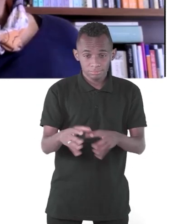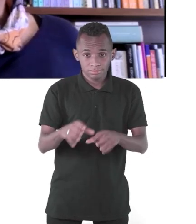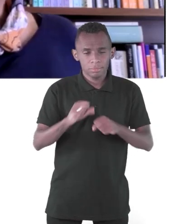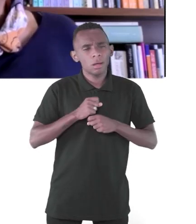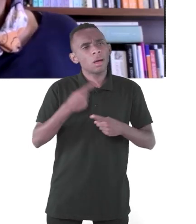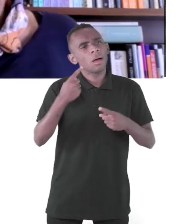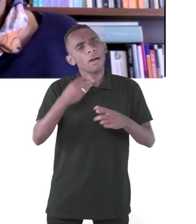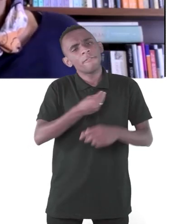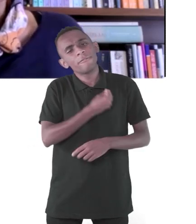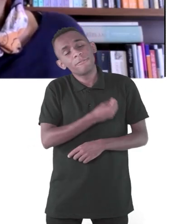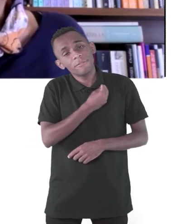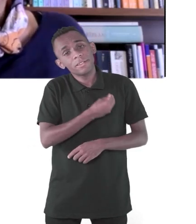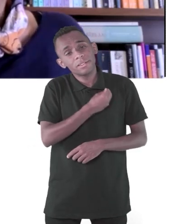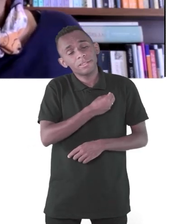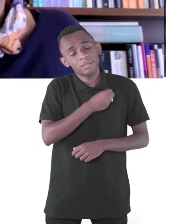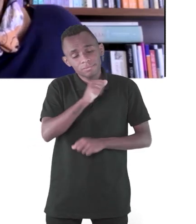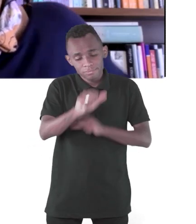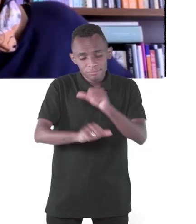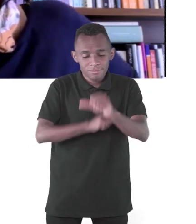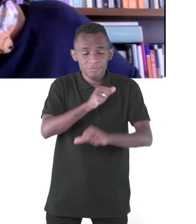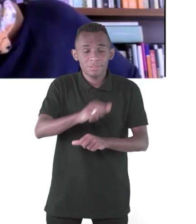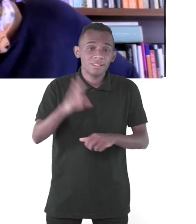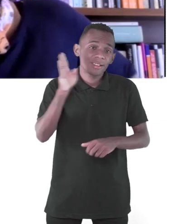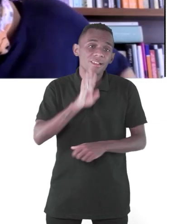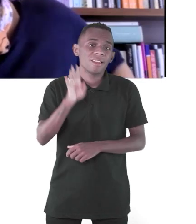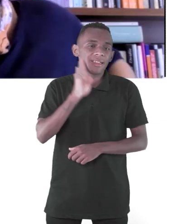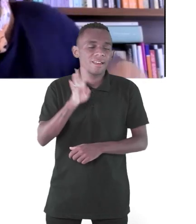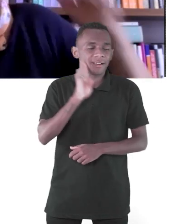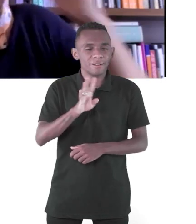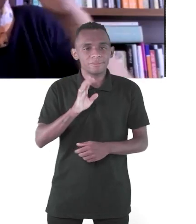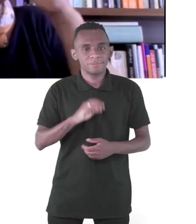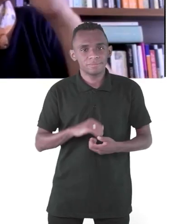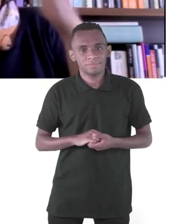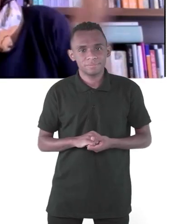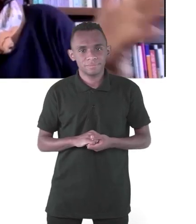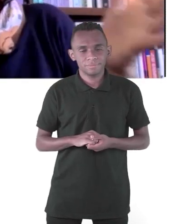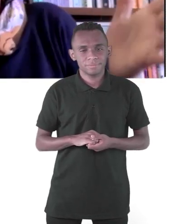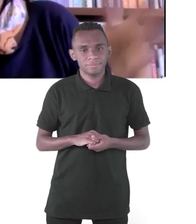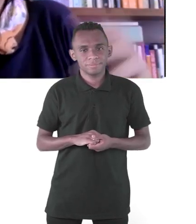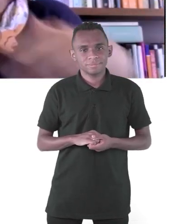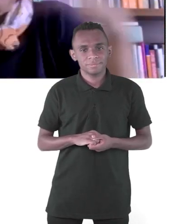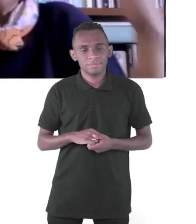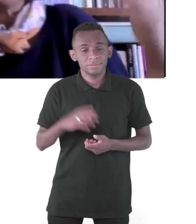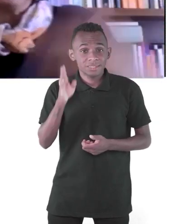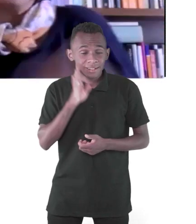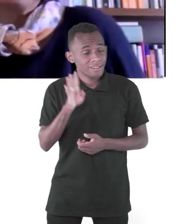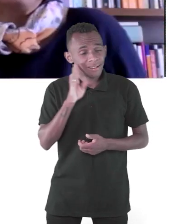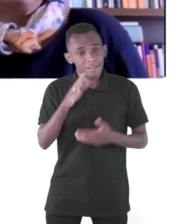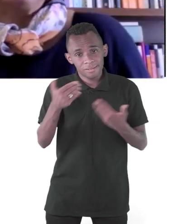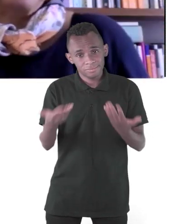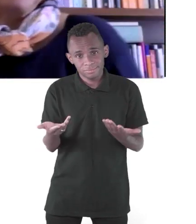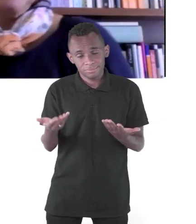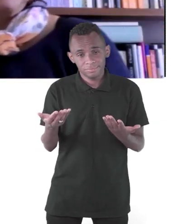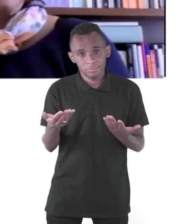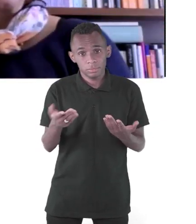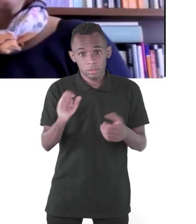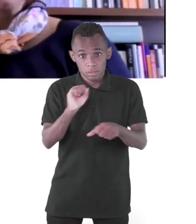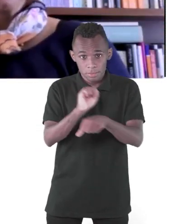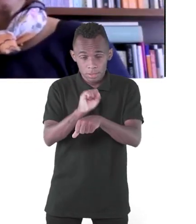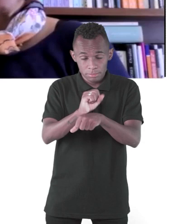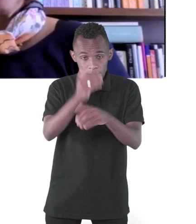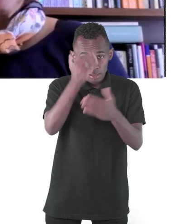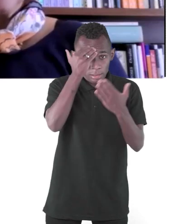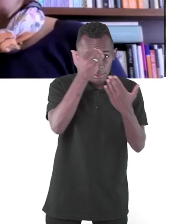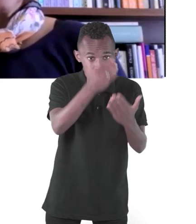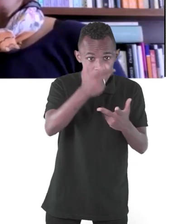muito mais interessante, muito mais colorida, muito mais bacana. Vamos dar uma paradinha. É uma viagem, bicho. Vamos dar uma